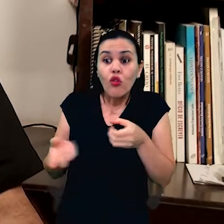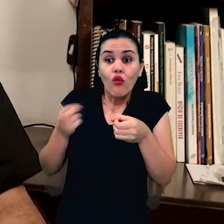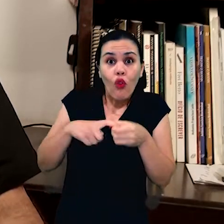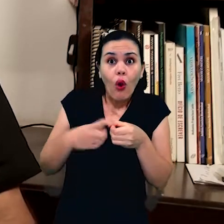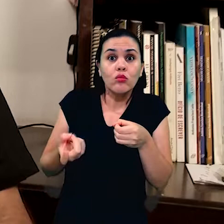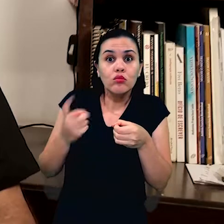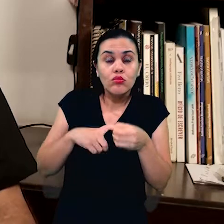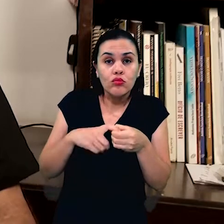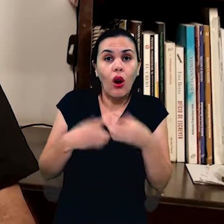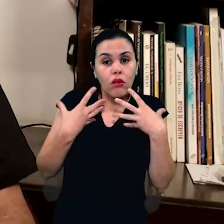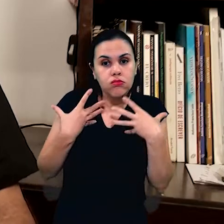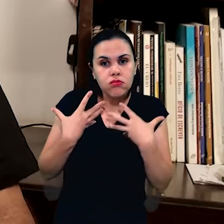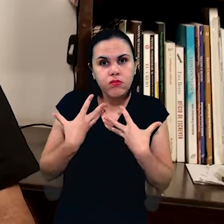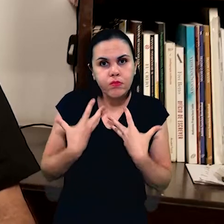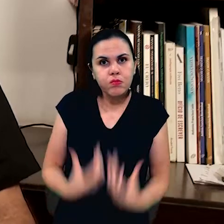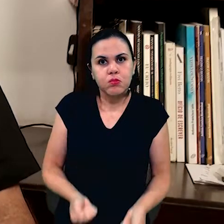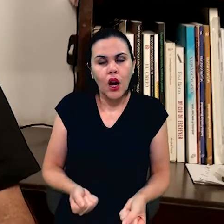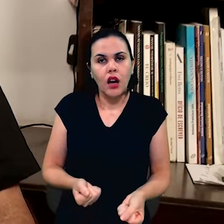retomasse